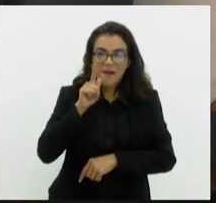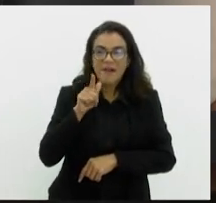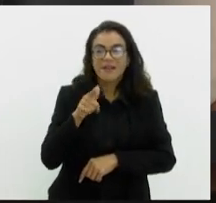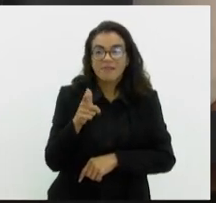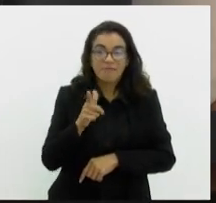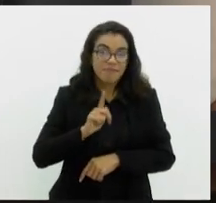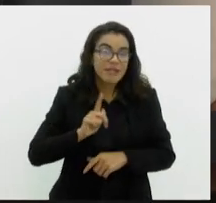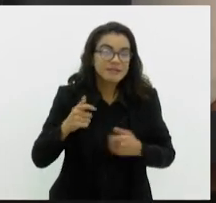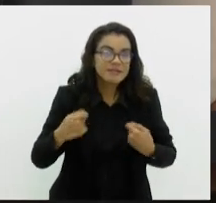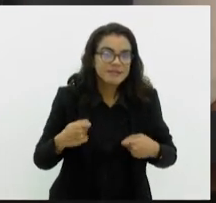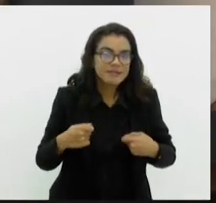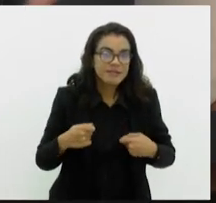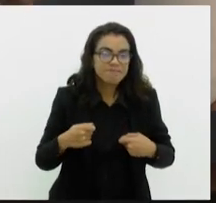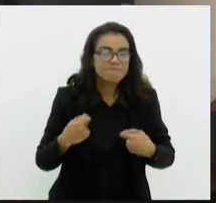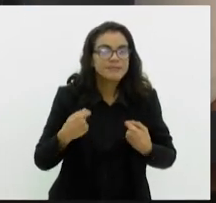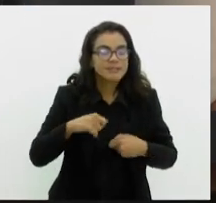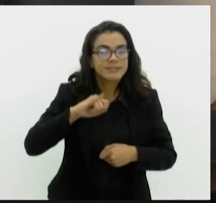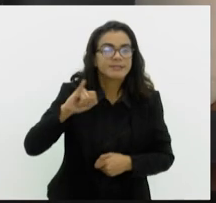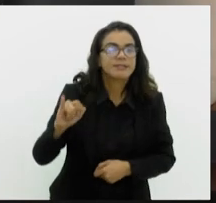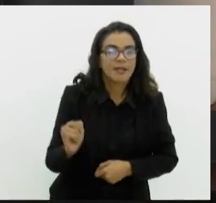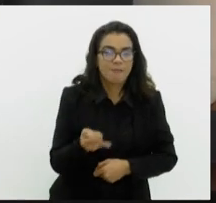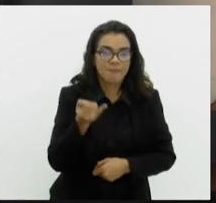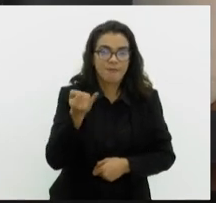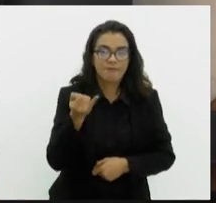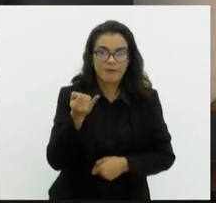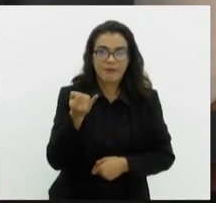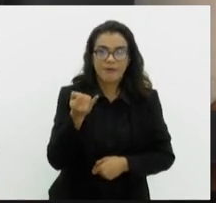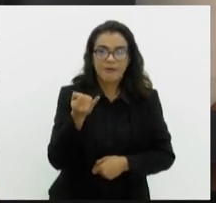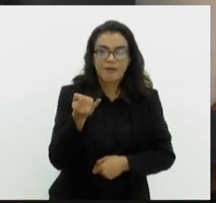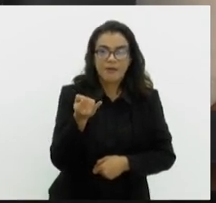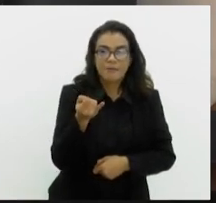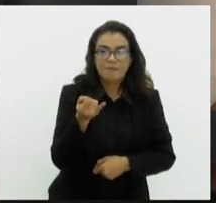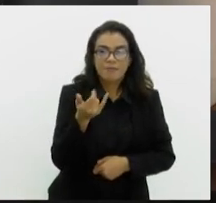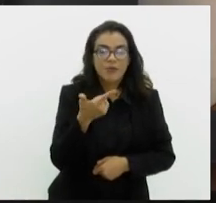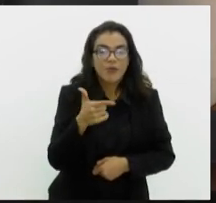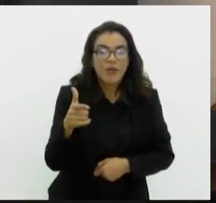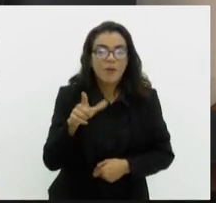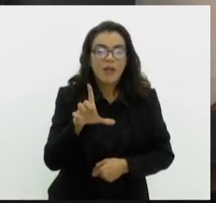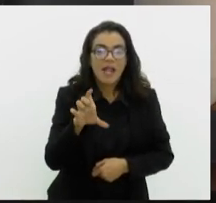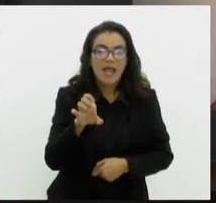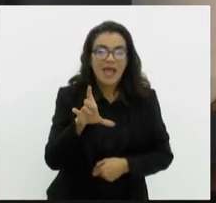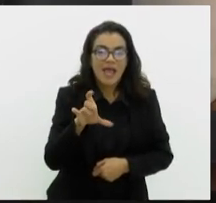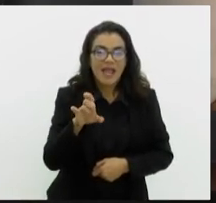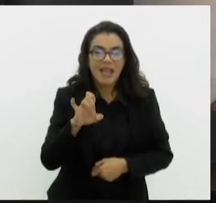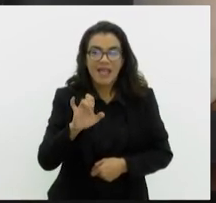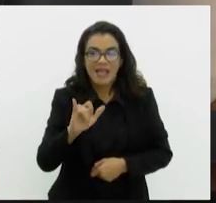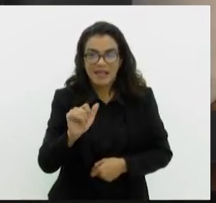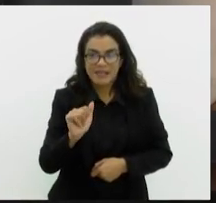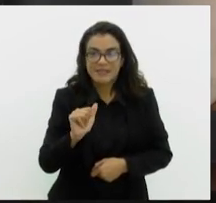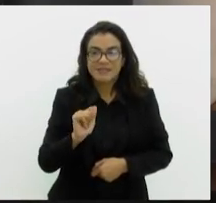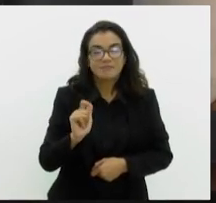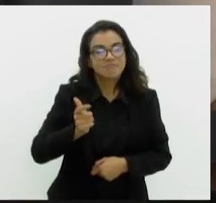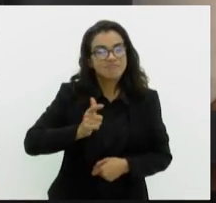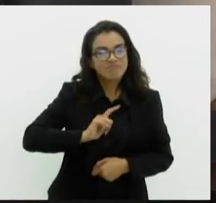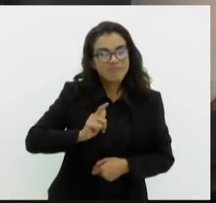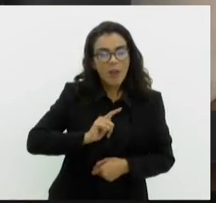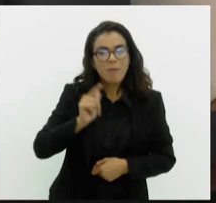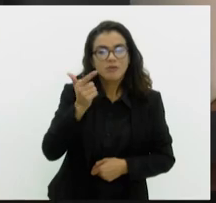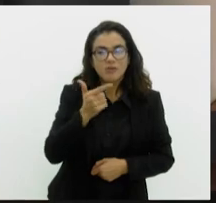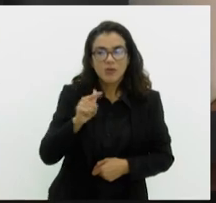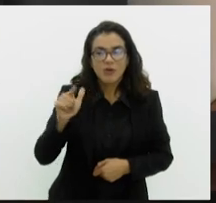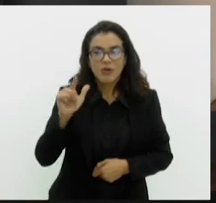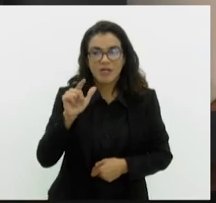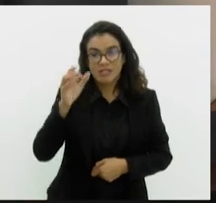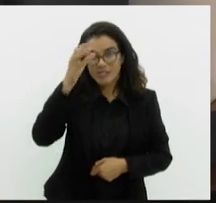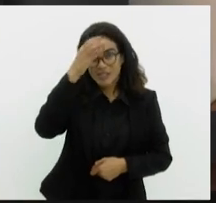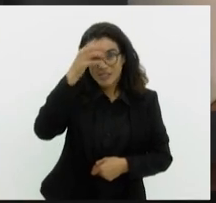gente tem que estar. A gente tem que aproveitar. Já não temos mais Lélia, mas temos Helena. E muitas outras grandes de nós. Temos Tia